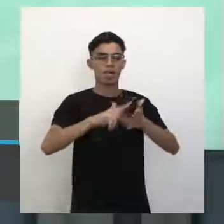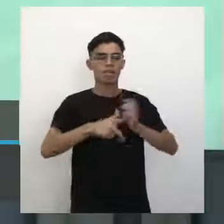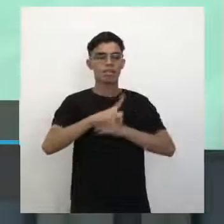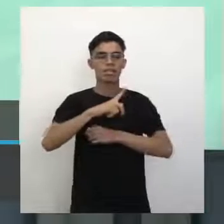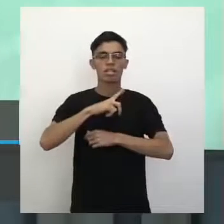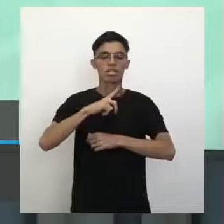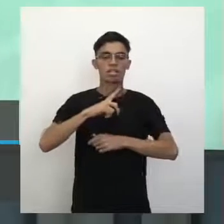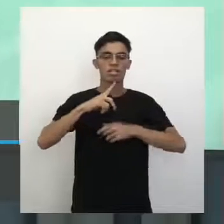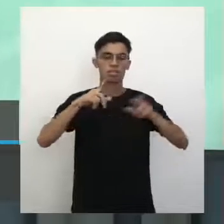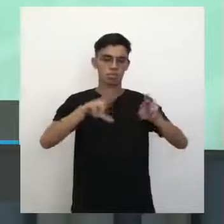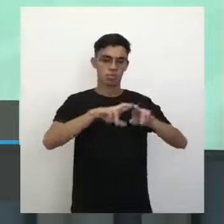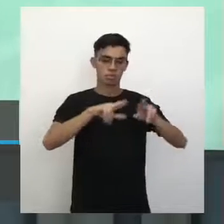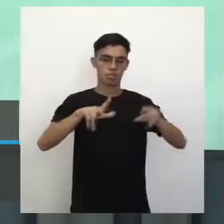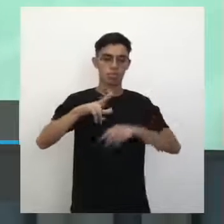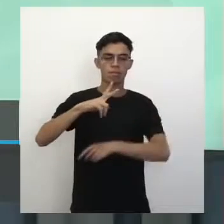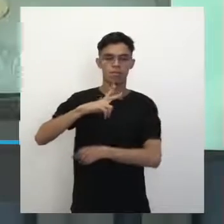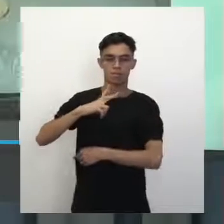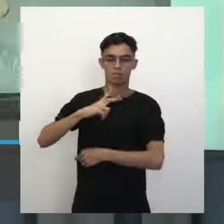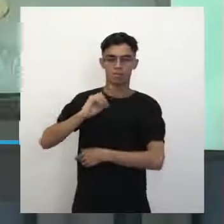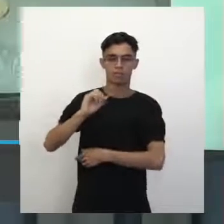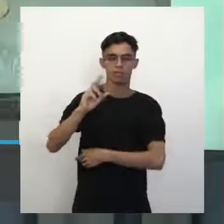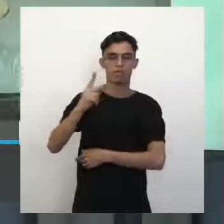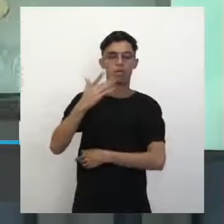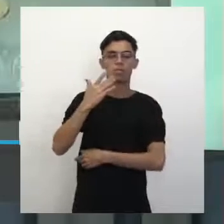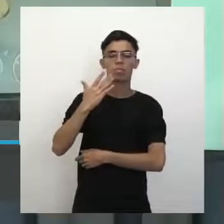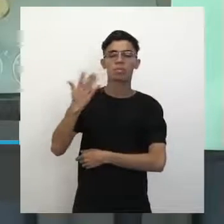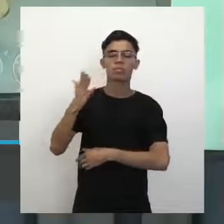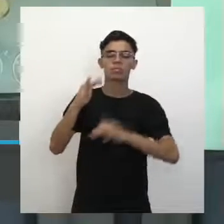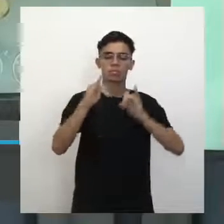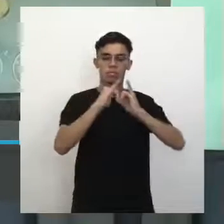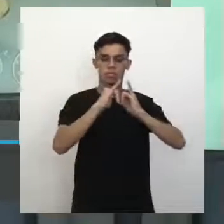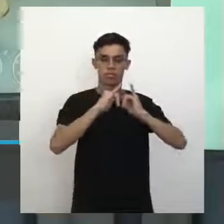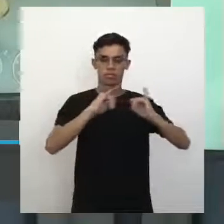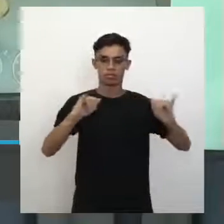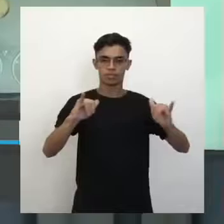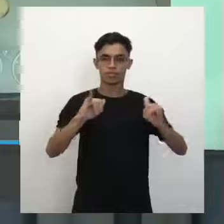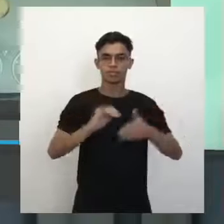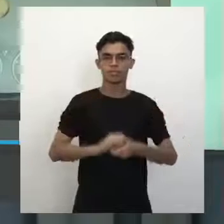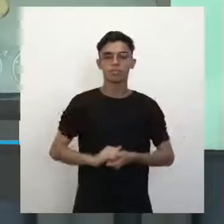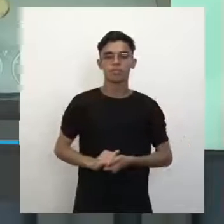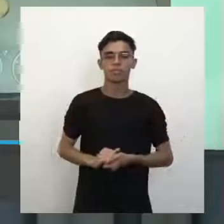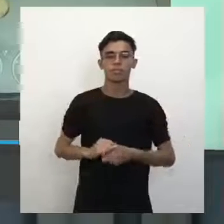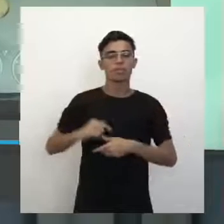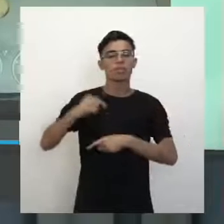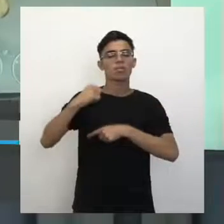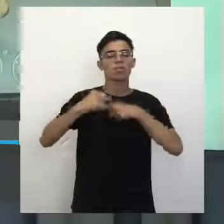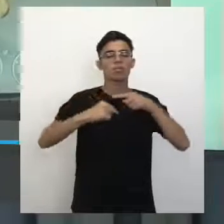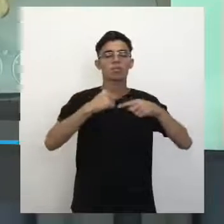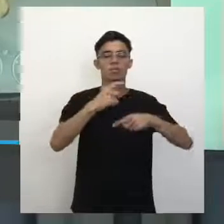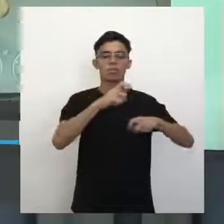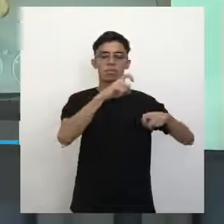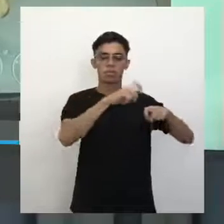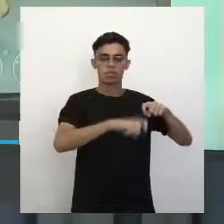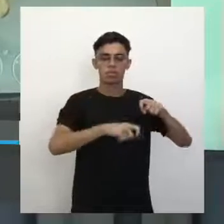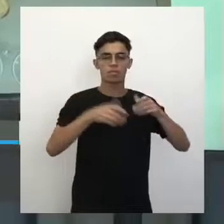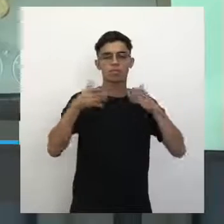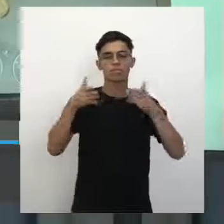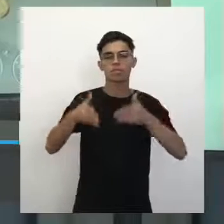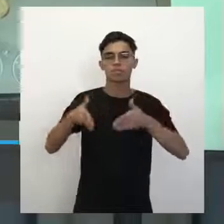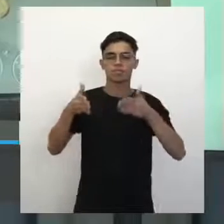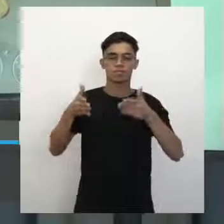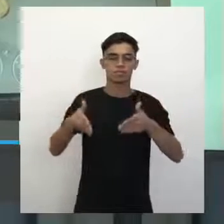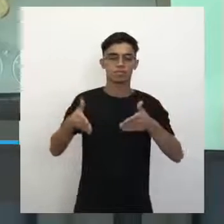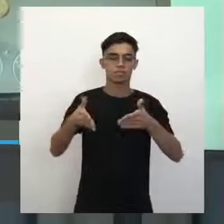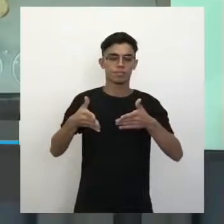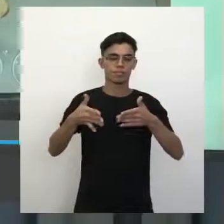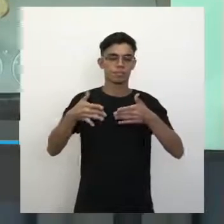muitas particularidades, tá? Bom, então a gente falou um pouquinho sobre a reprodução sexuada. Agora eu quero falar um pouquinho